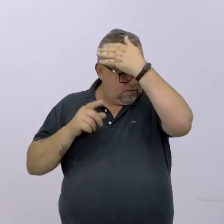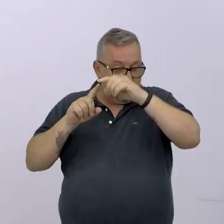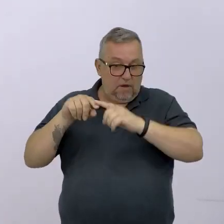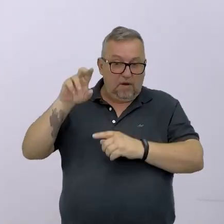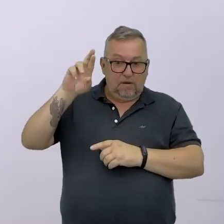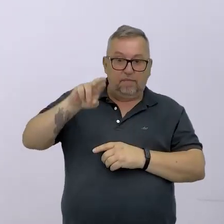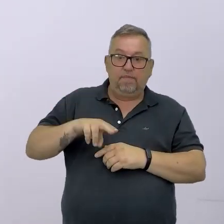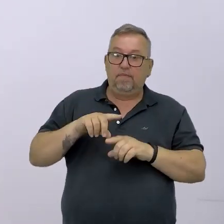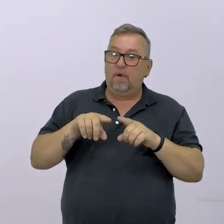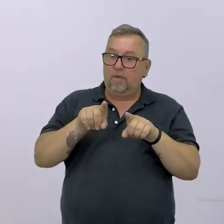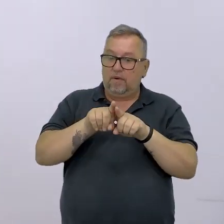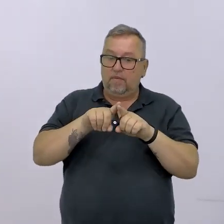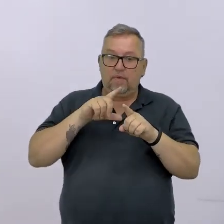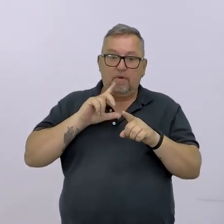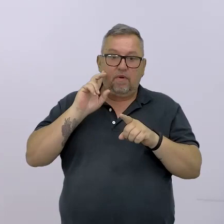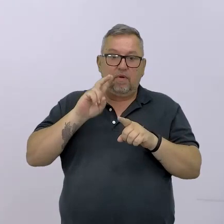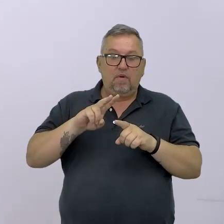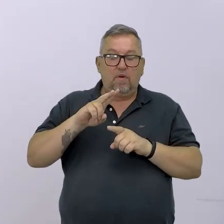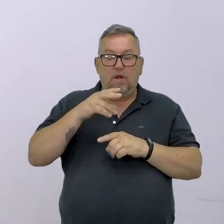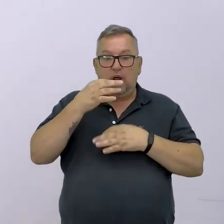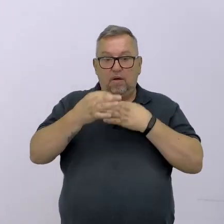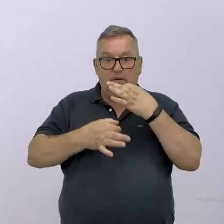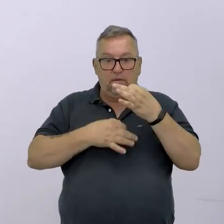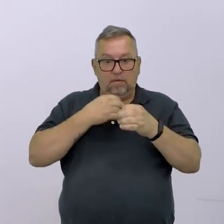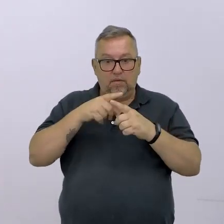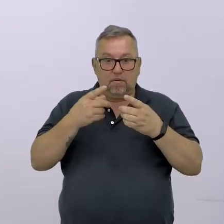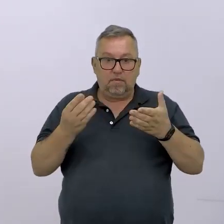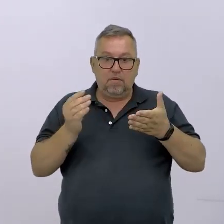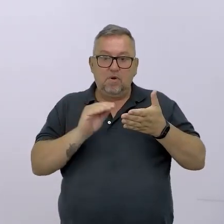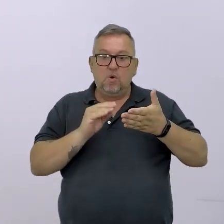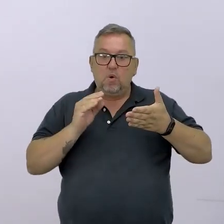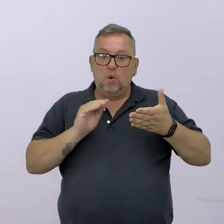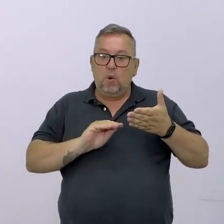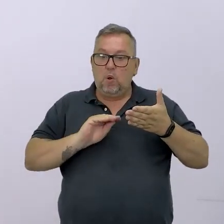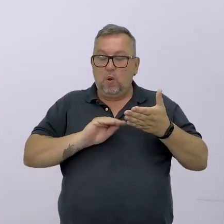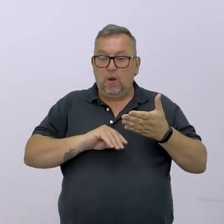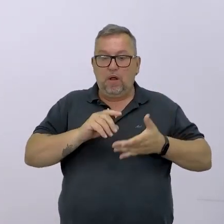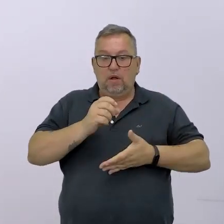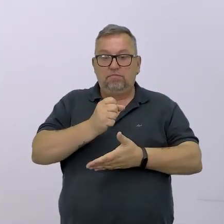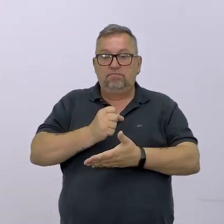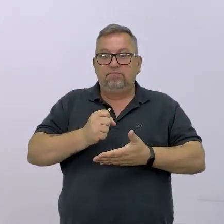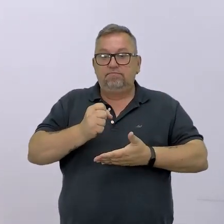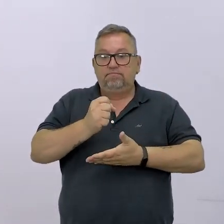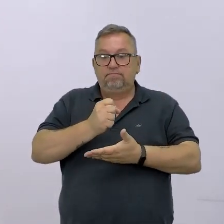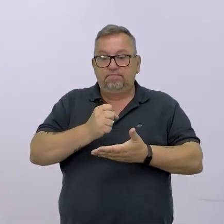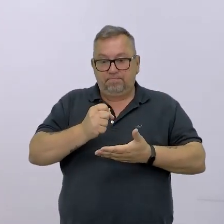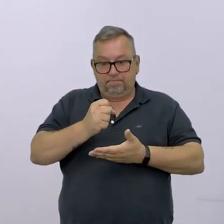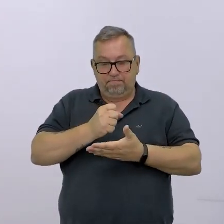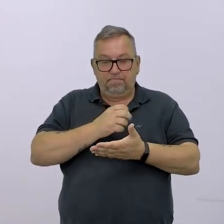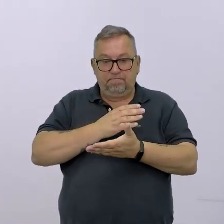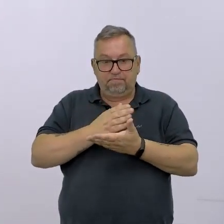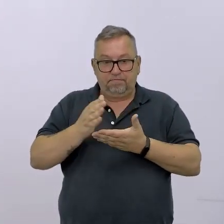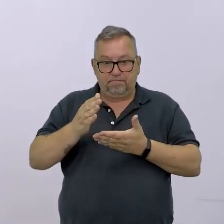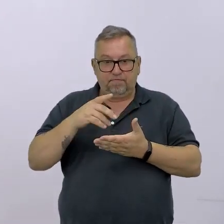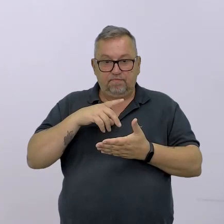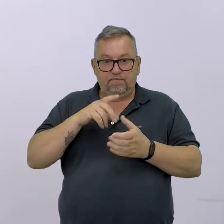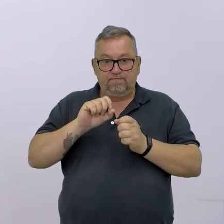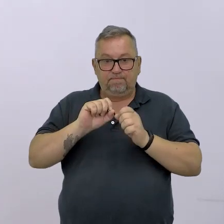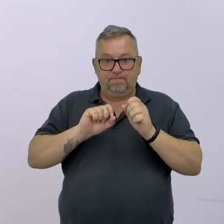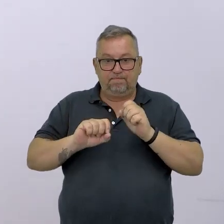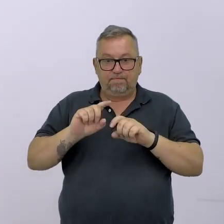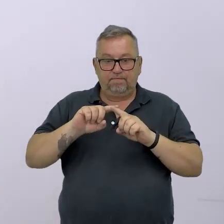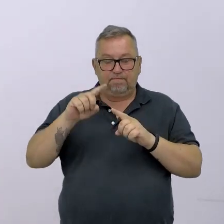seus pressupostos, os seus postulados, ou seja, os fundamentos, as bases a partir das quais ela forma